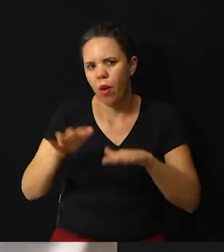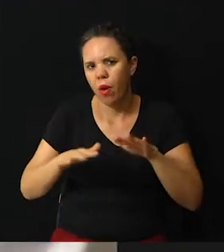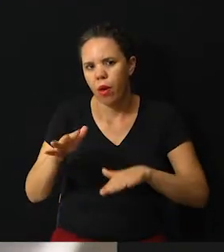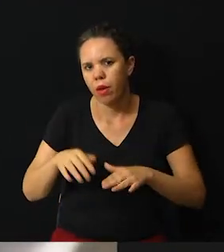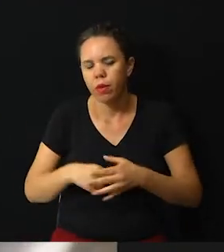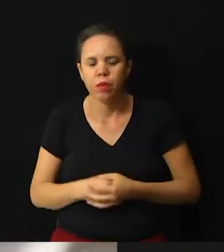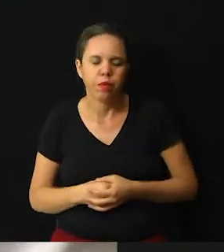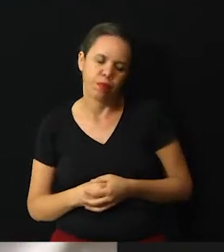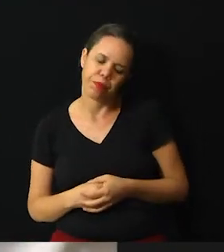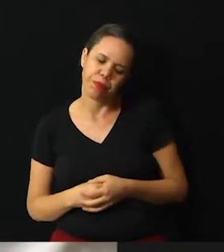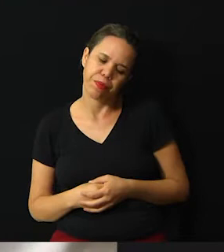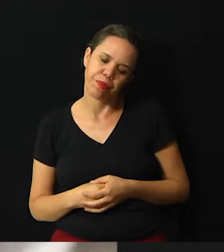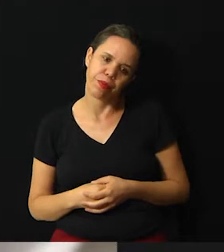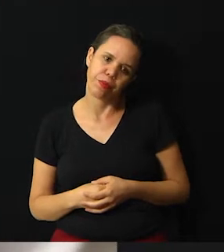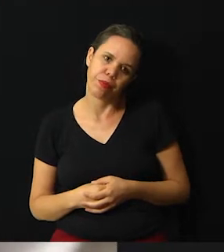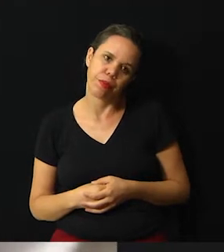tem